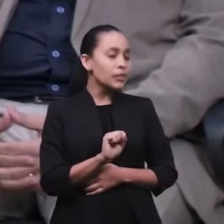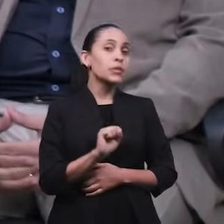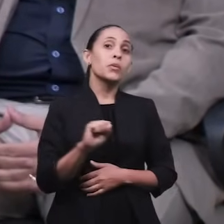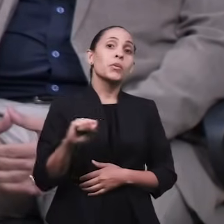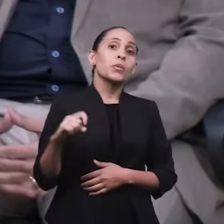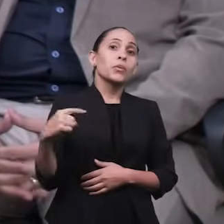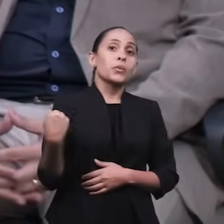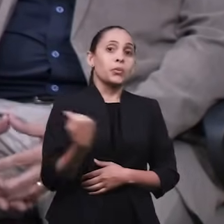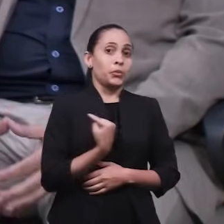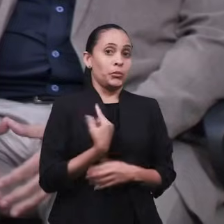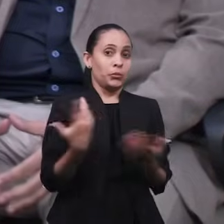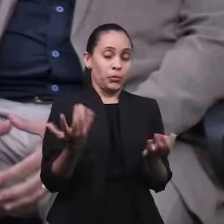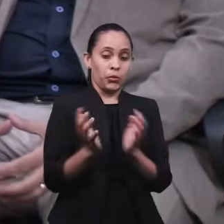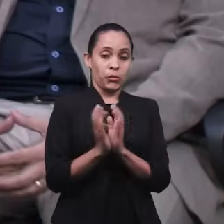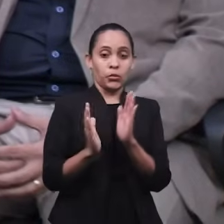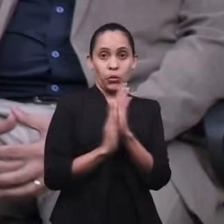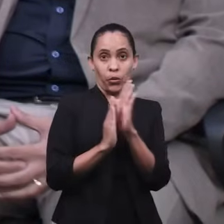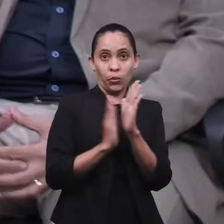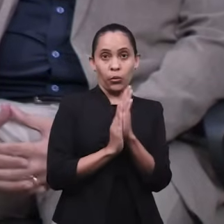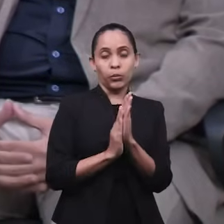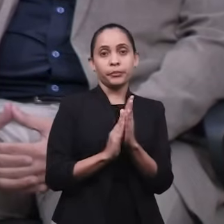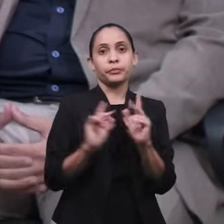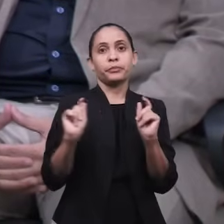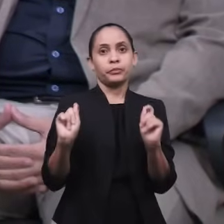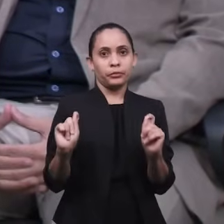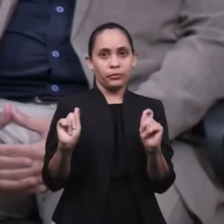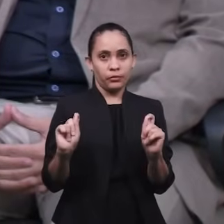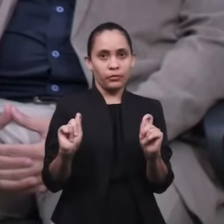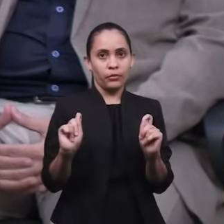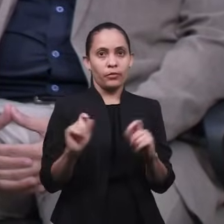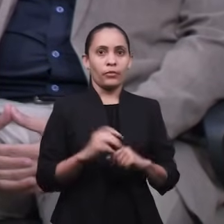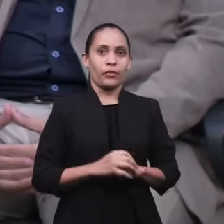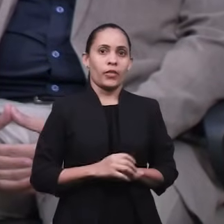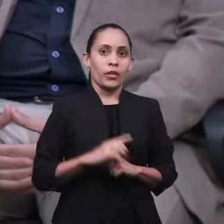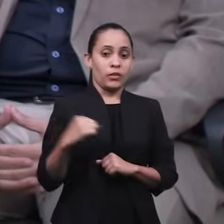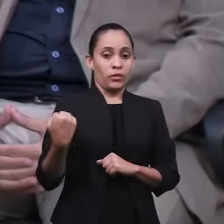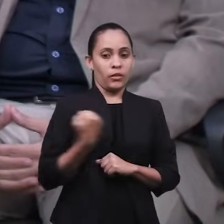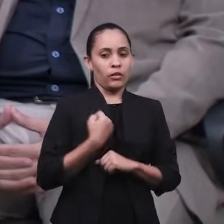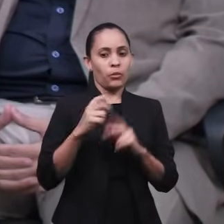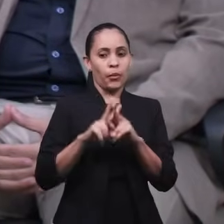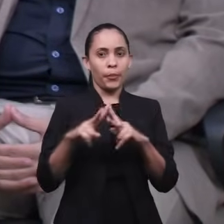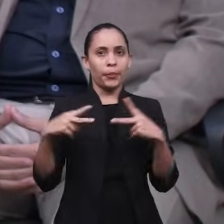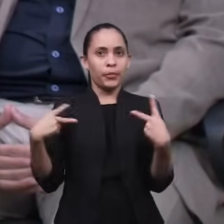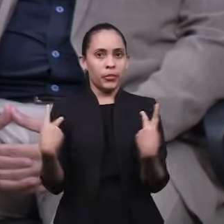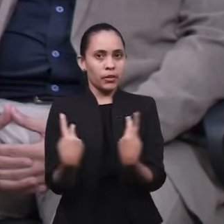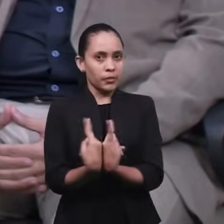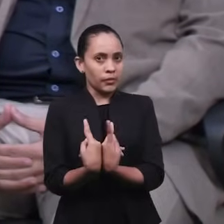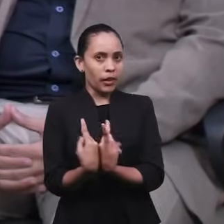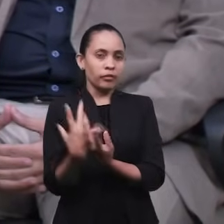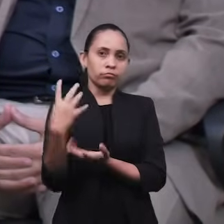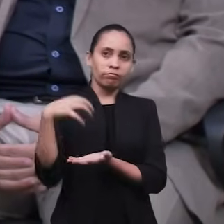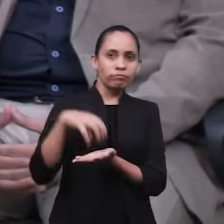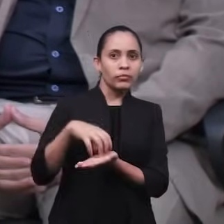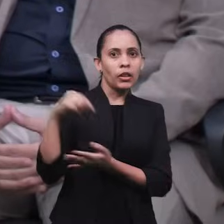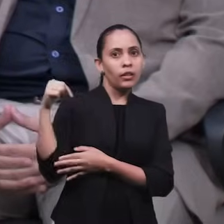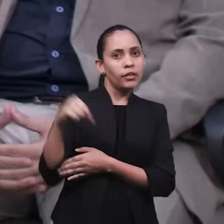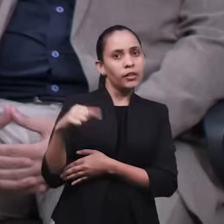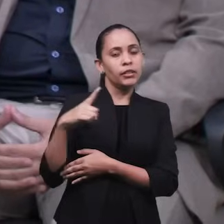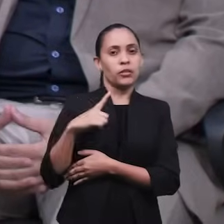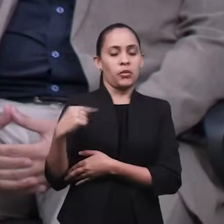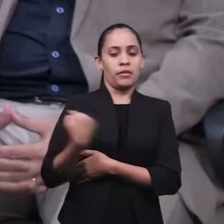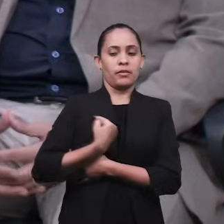O nosso departamento de louvor, nós estamos sediados ali no presbitério e nós